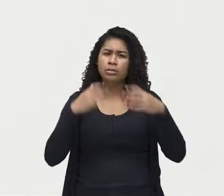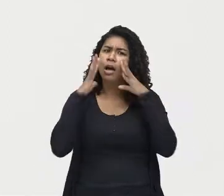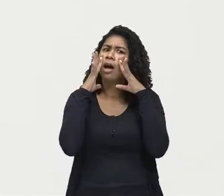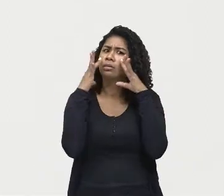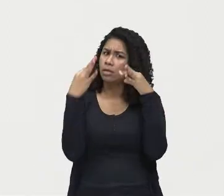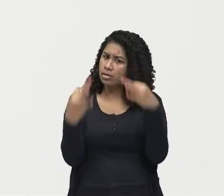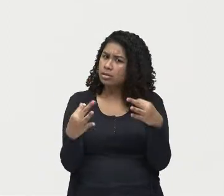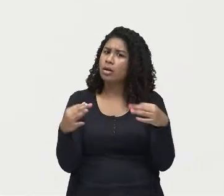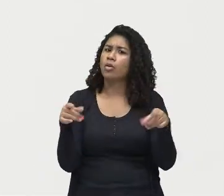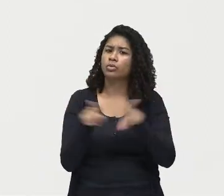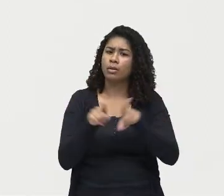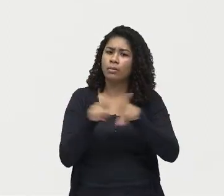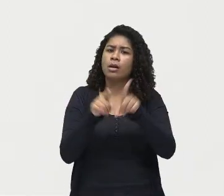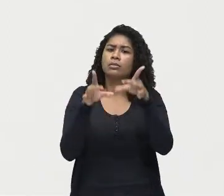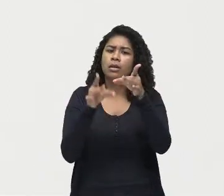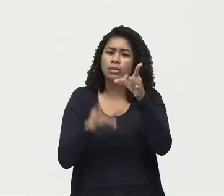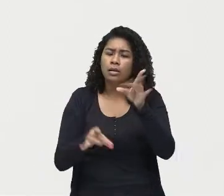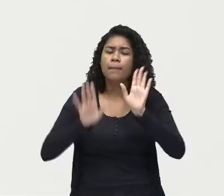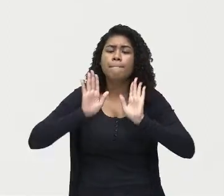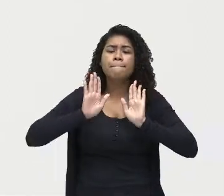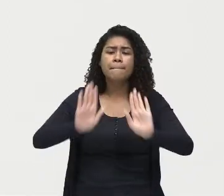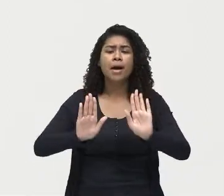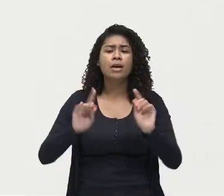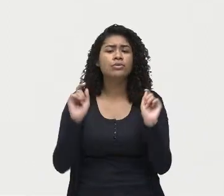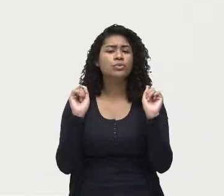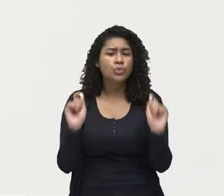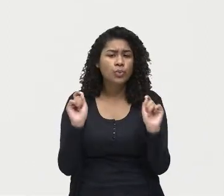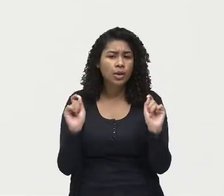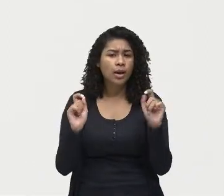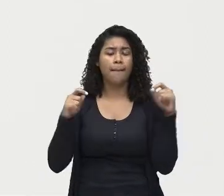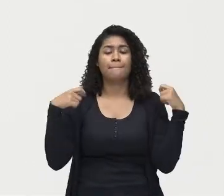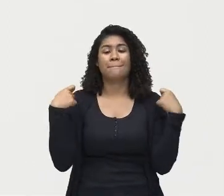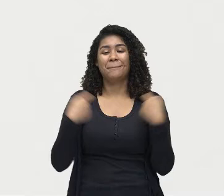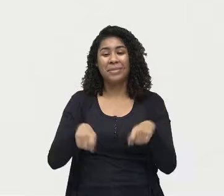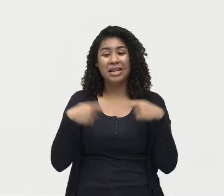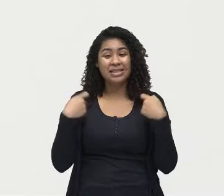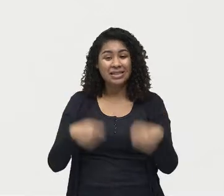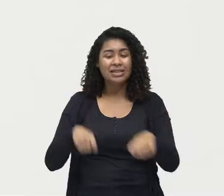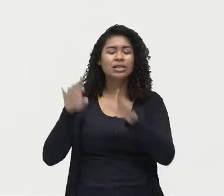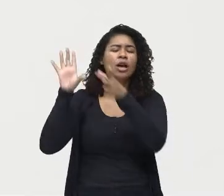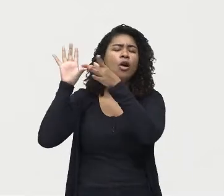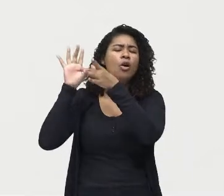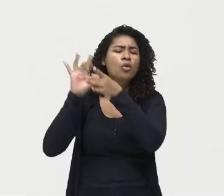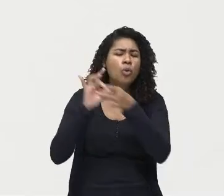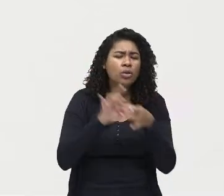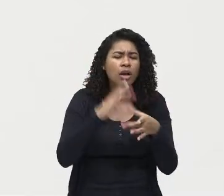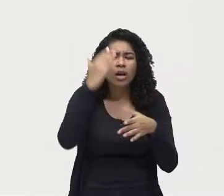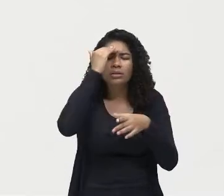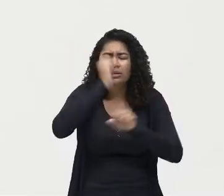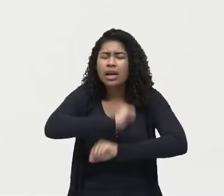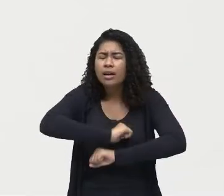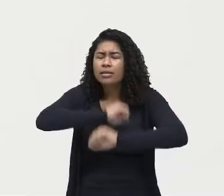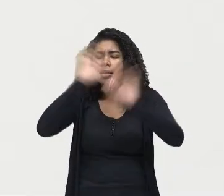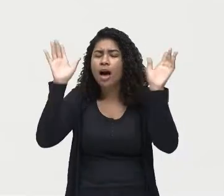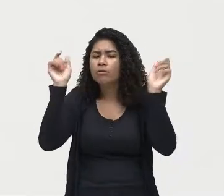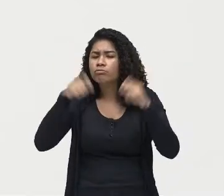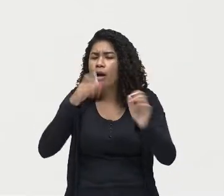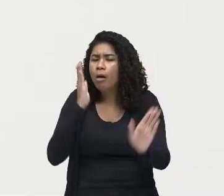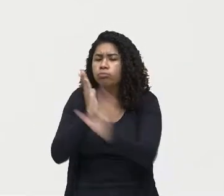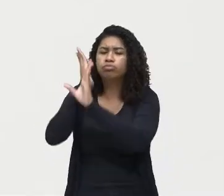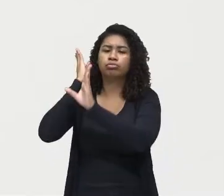quanto a condicional, só que elas exigem um pouquinho mais no contexto para que sejam percebidas.